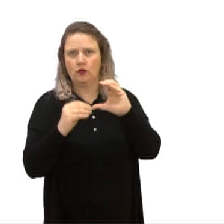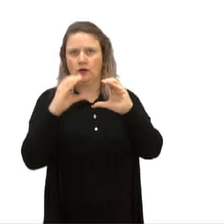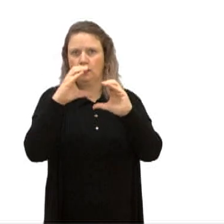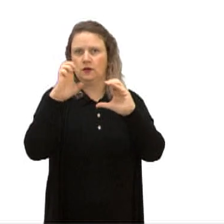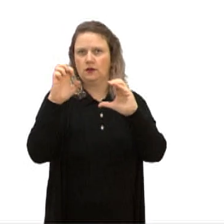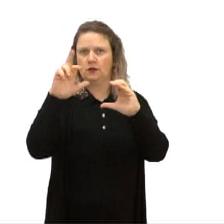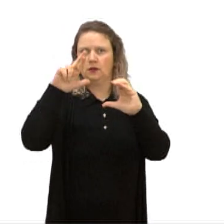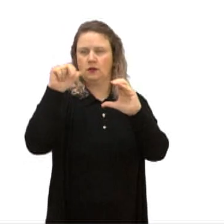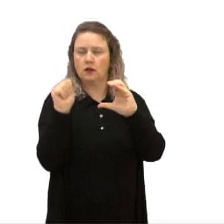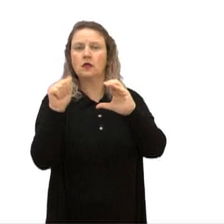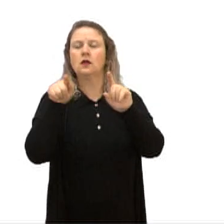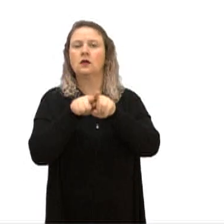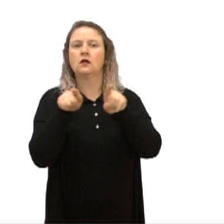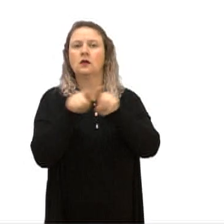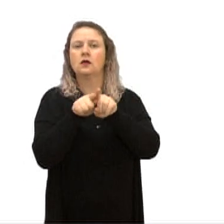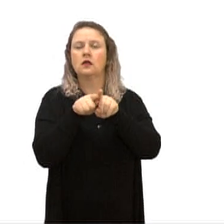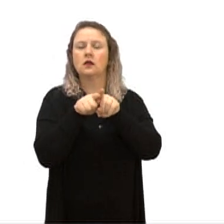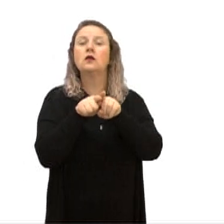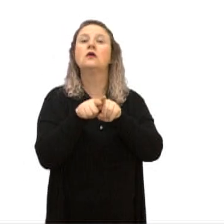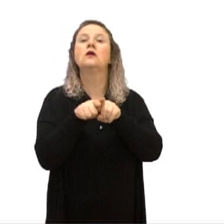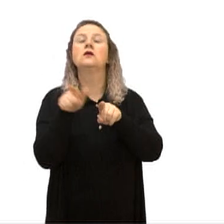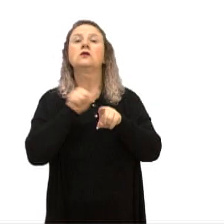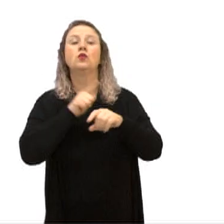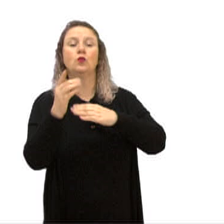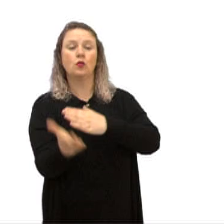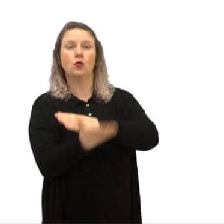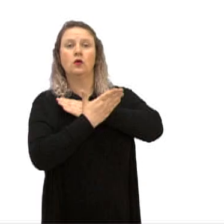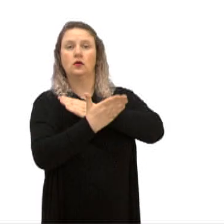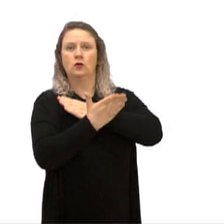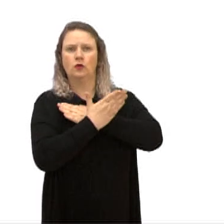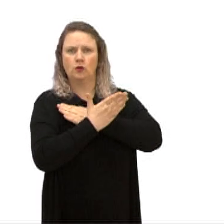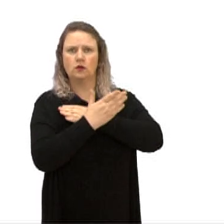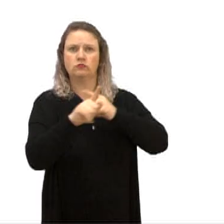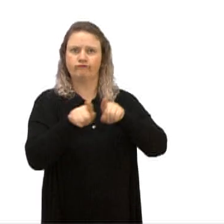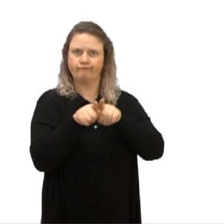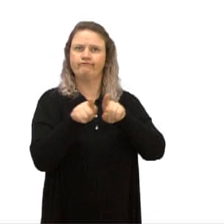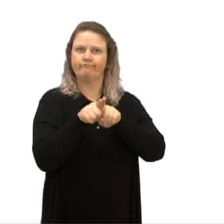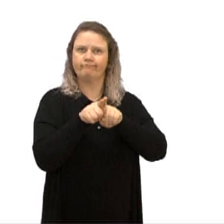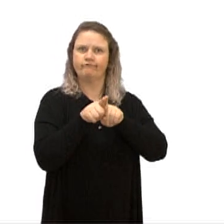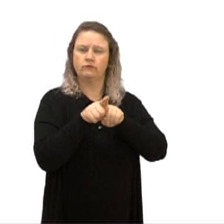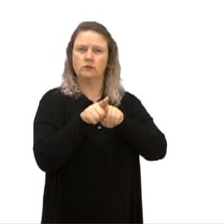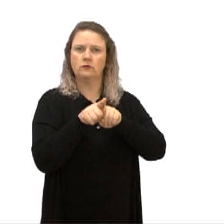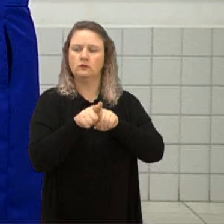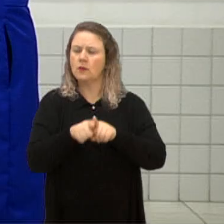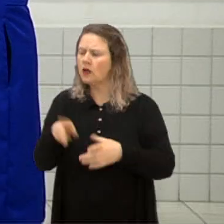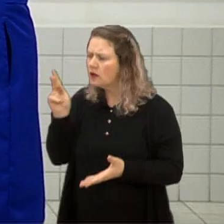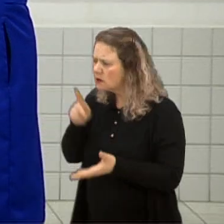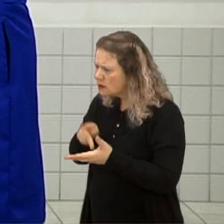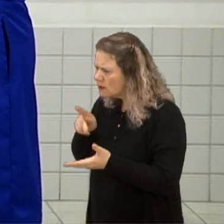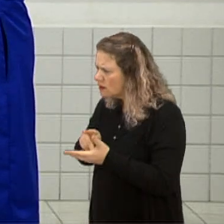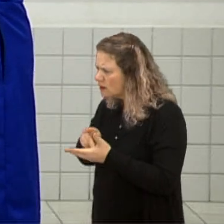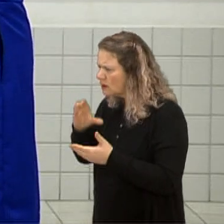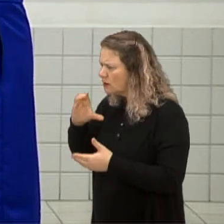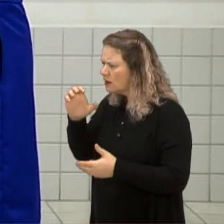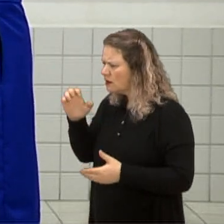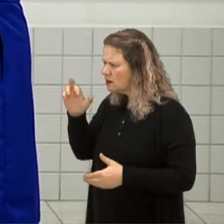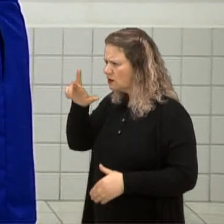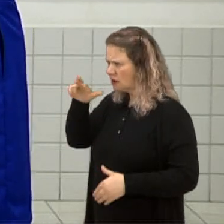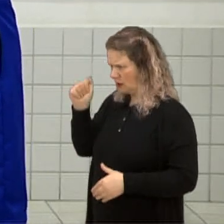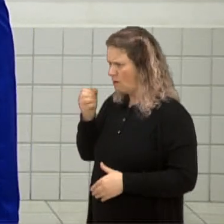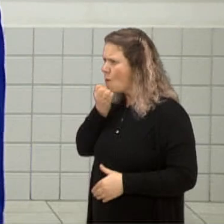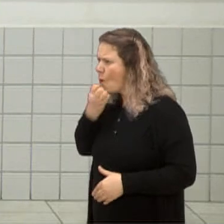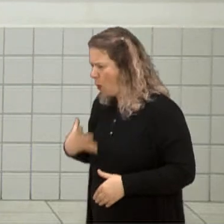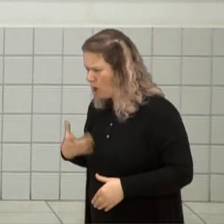cera, no seu interior auxilia o quê? Nesta função de proteger. Então, na verdade, a cera seria uma coisa boa pra